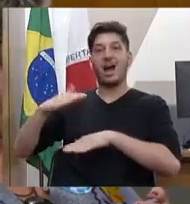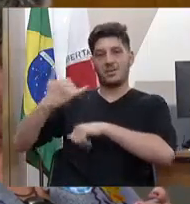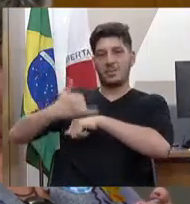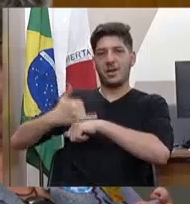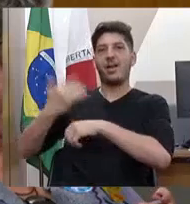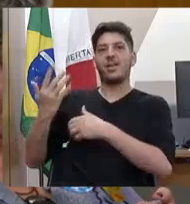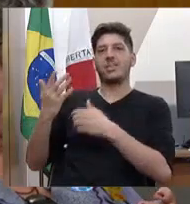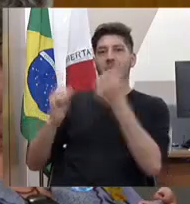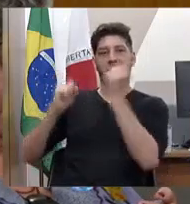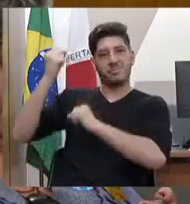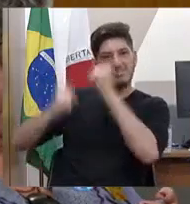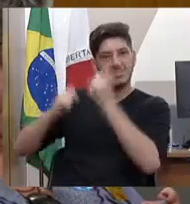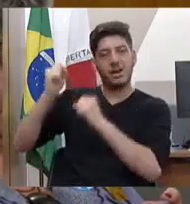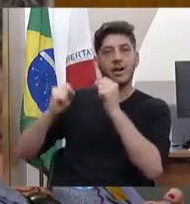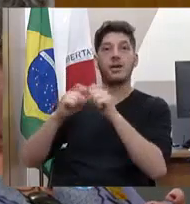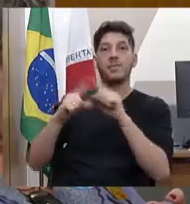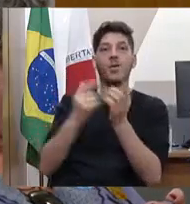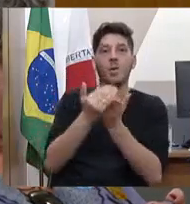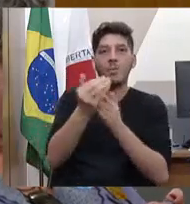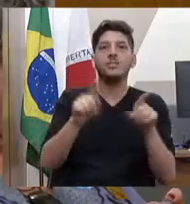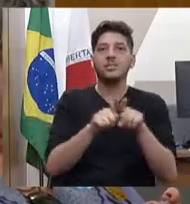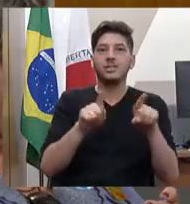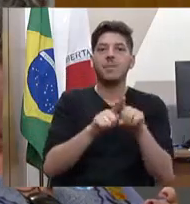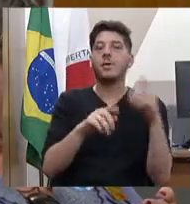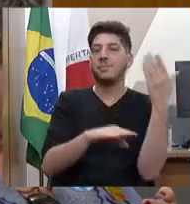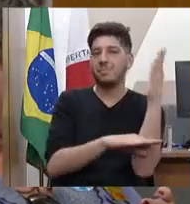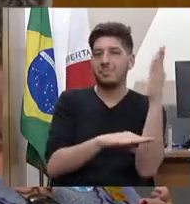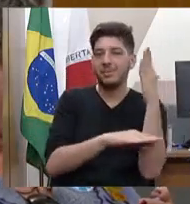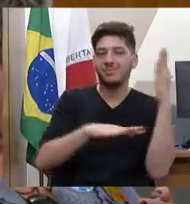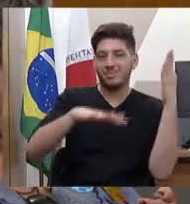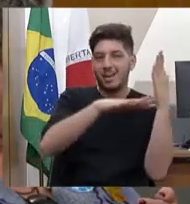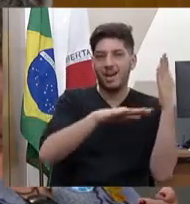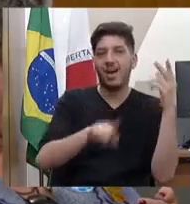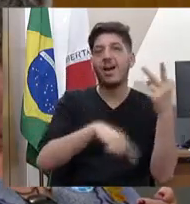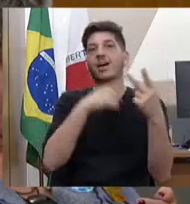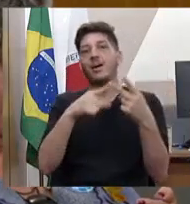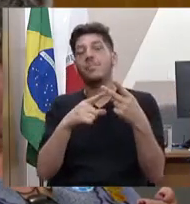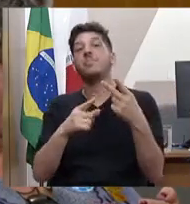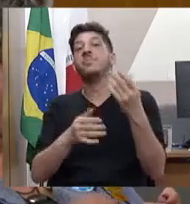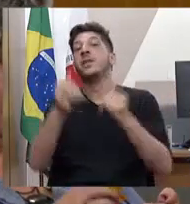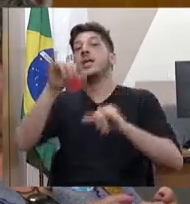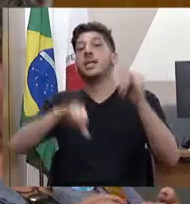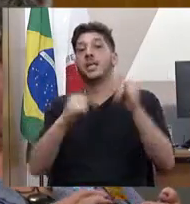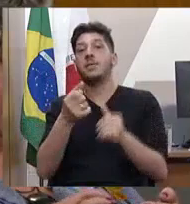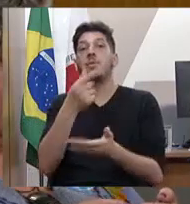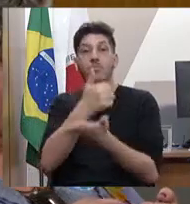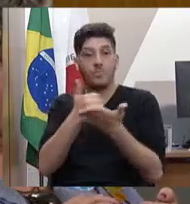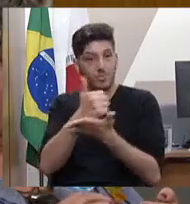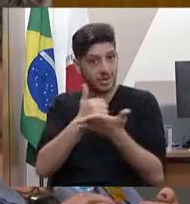na categoria dos marceneiros depois passei pelos químicos farmacêuticos